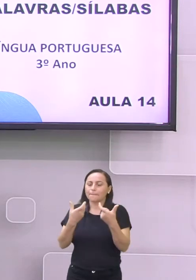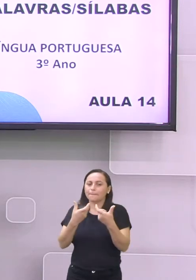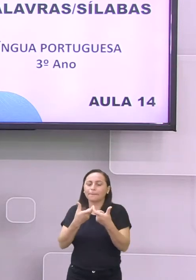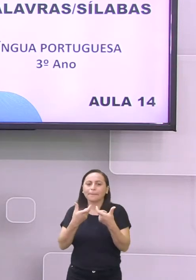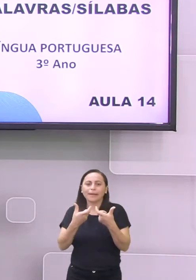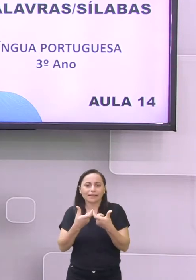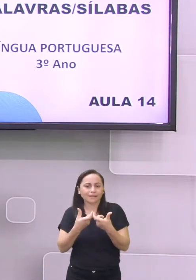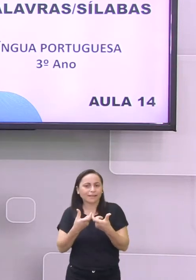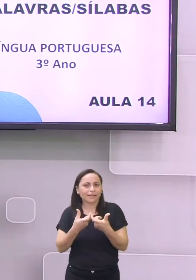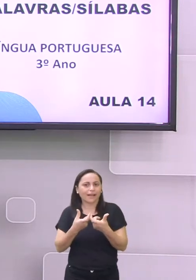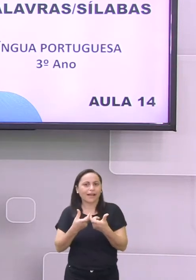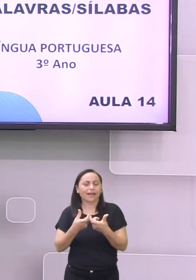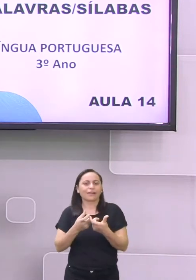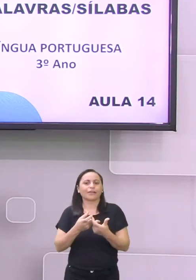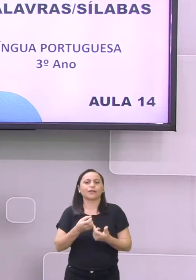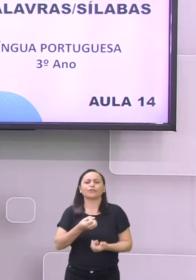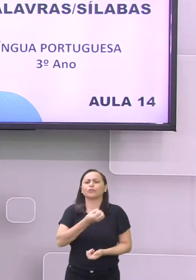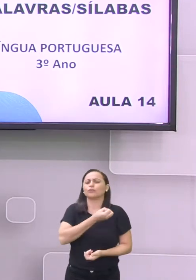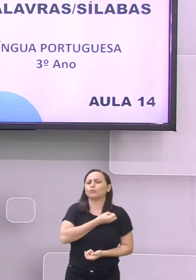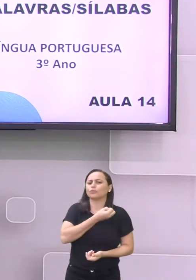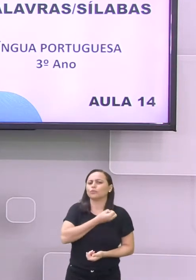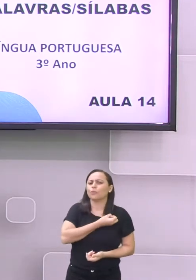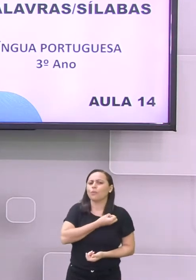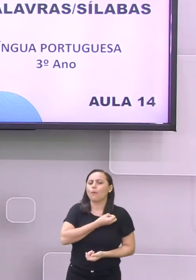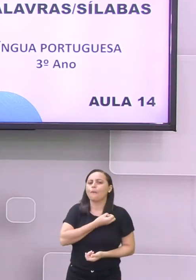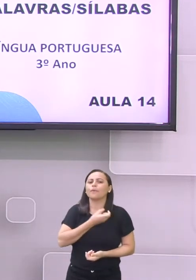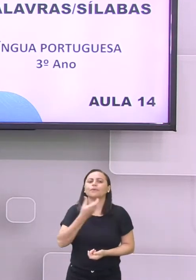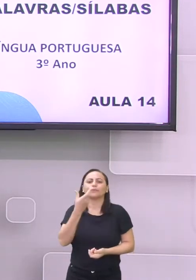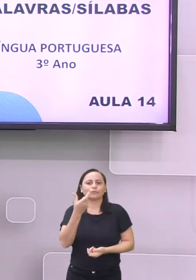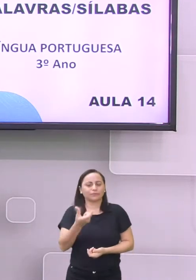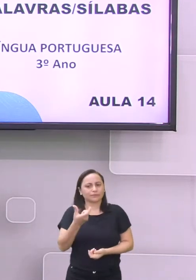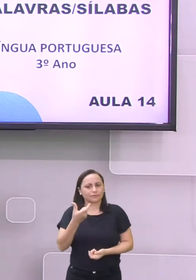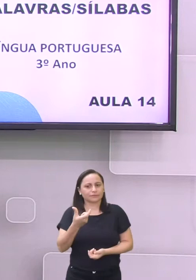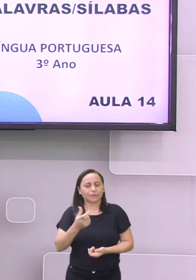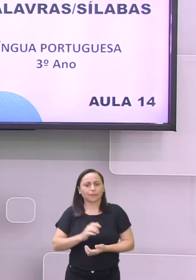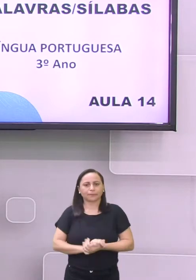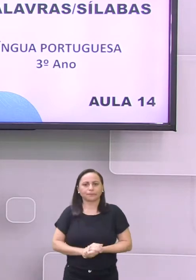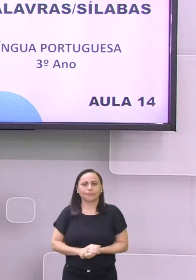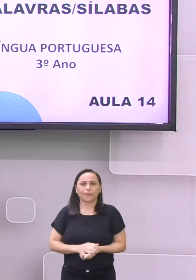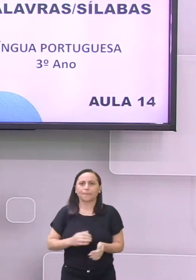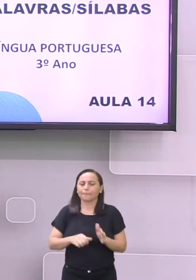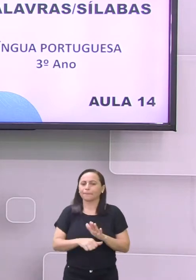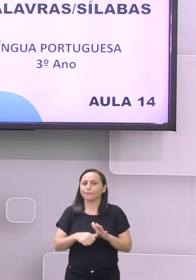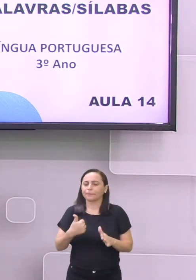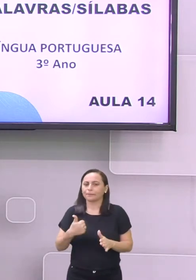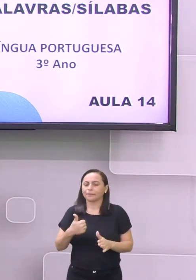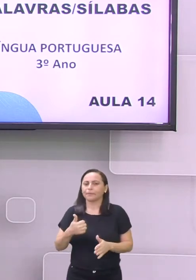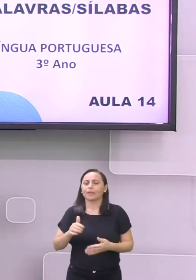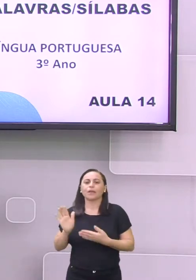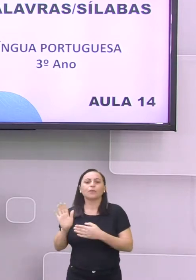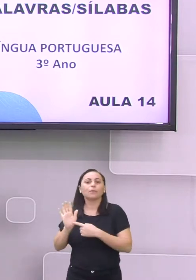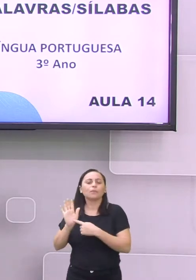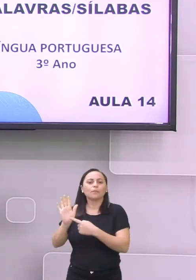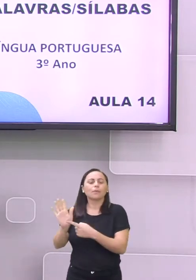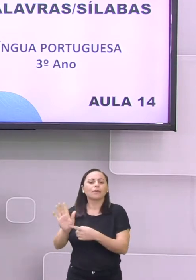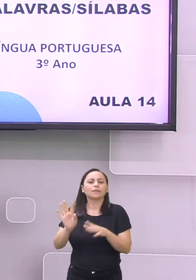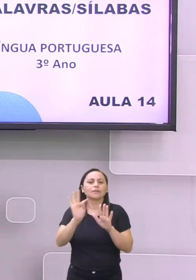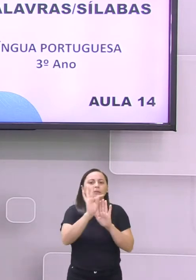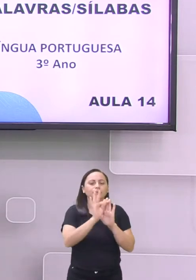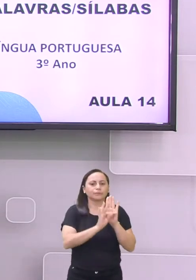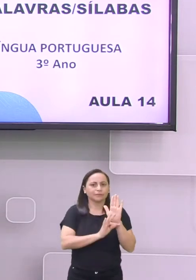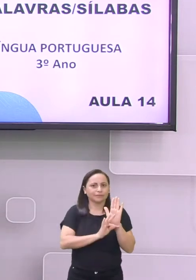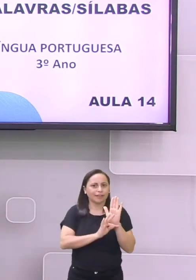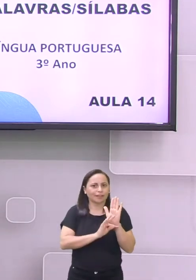ao número de sílabas. Mas primeiro, trago para vocês um texto de Eliane Porto que vocês